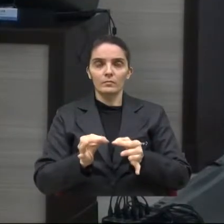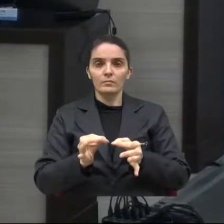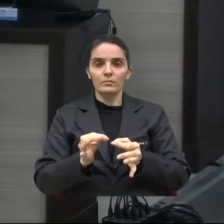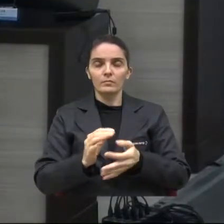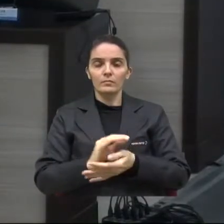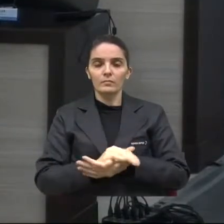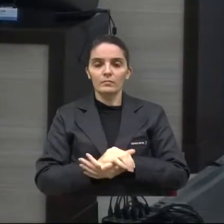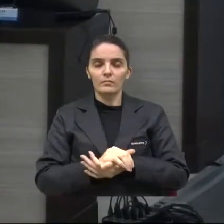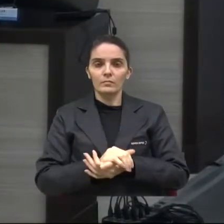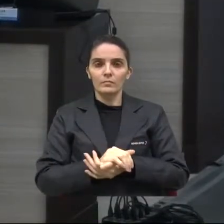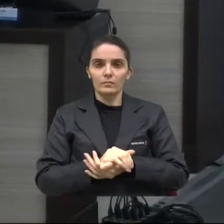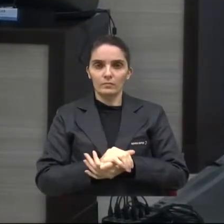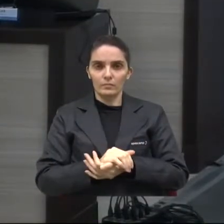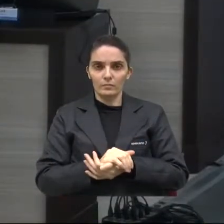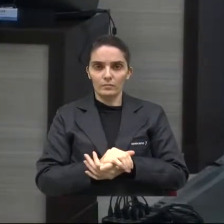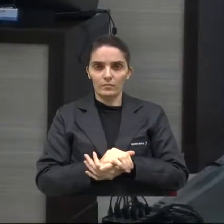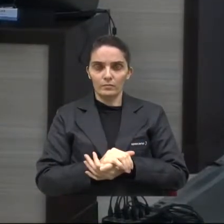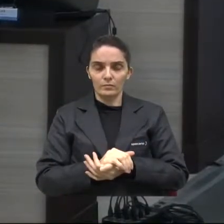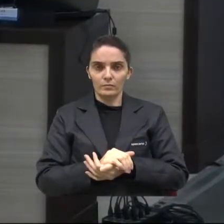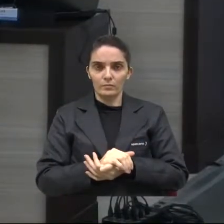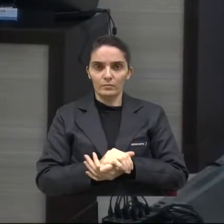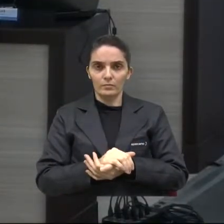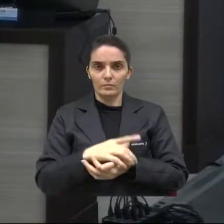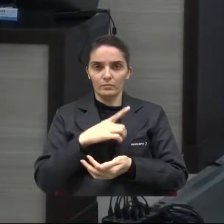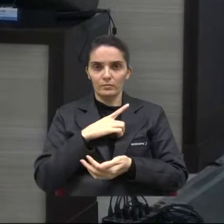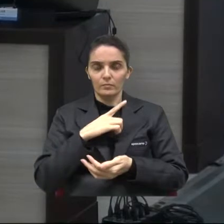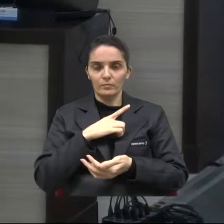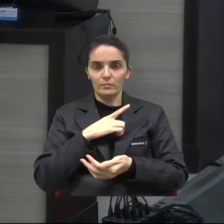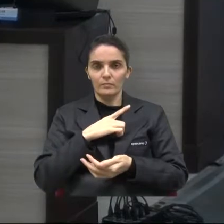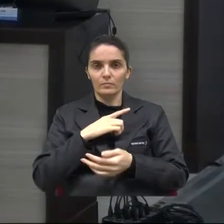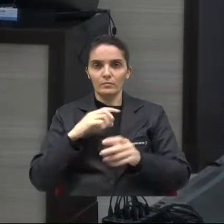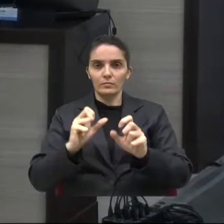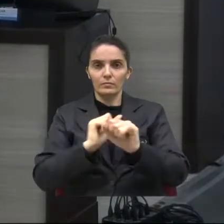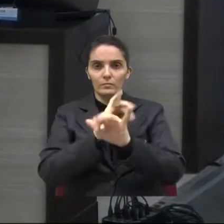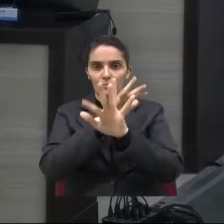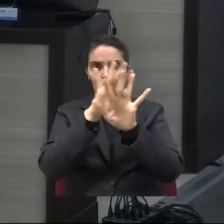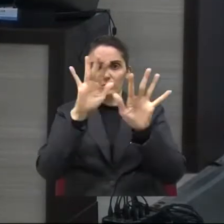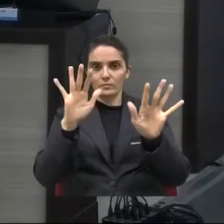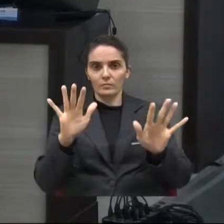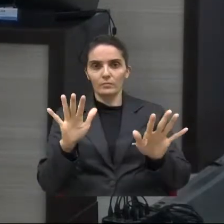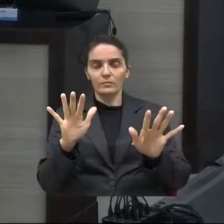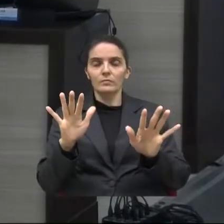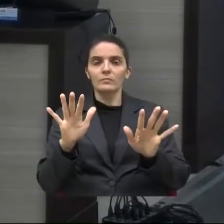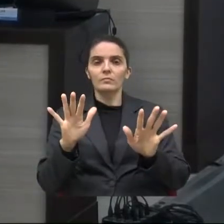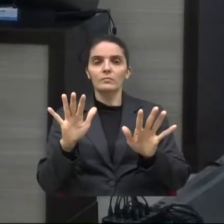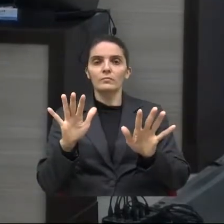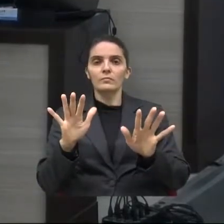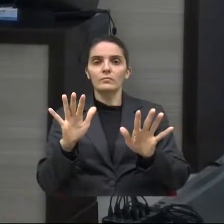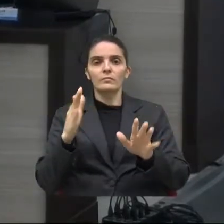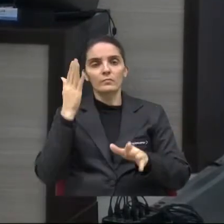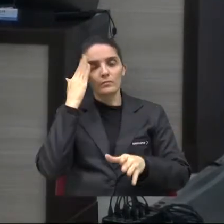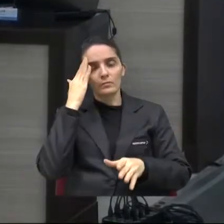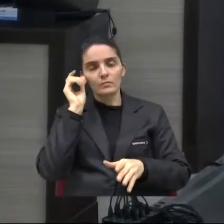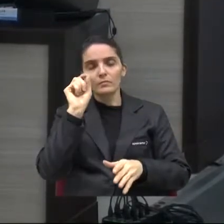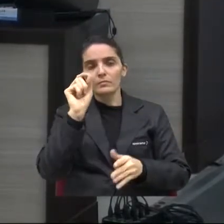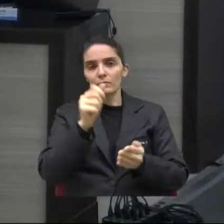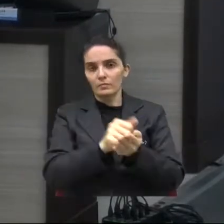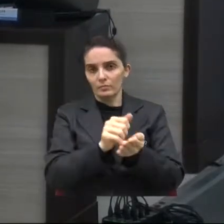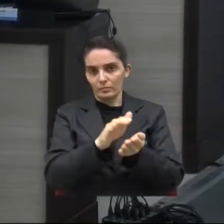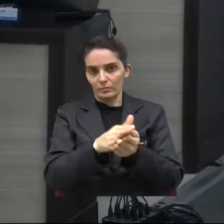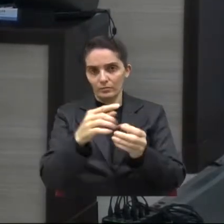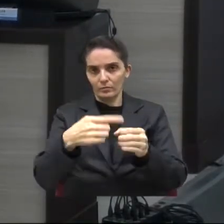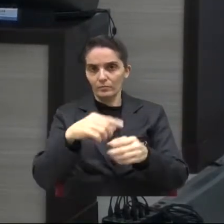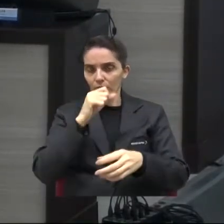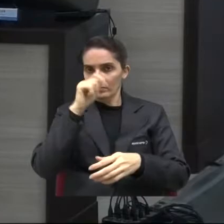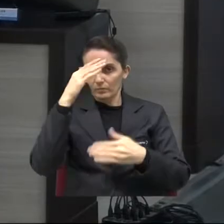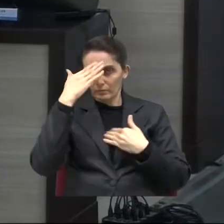projeto, que dará maior transparência e visibilidade do que é feito com as multas no município de Limeira. Obrigado,